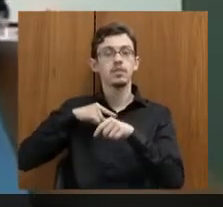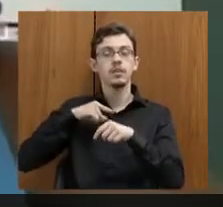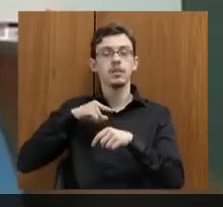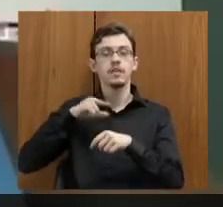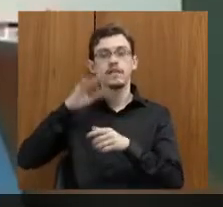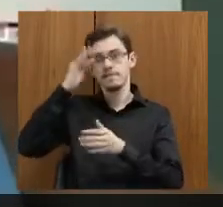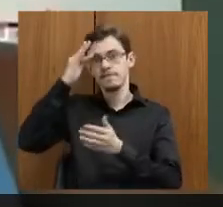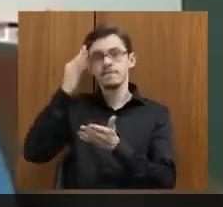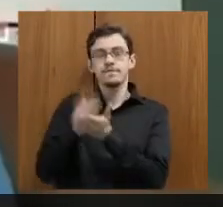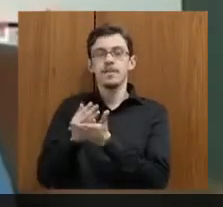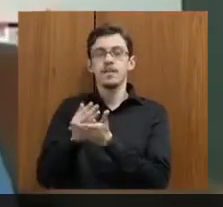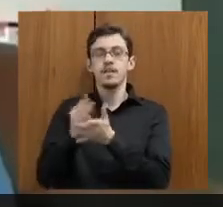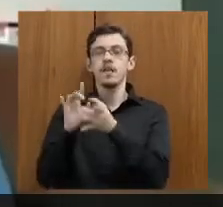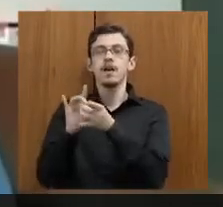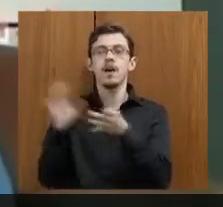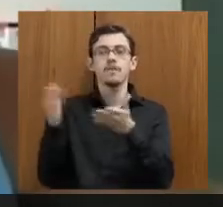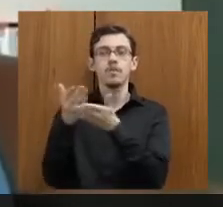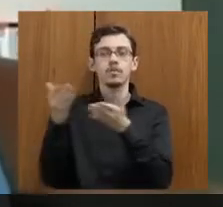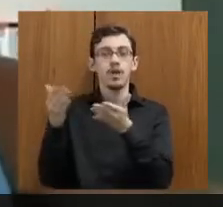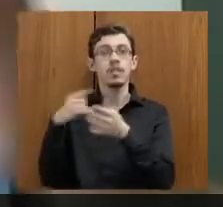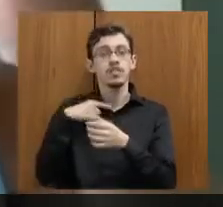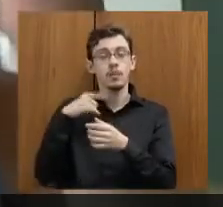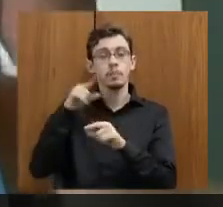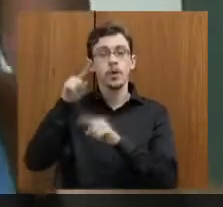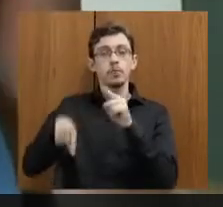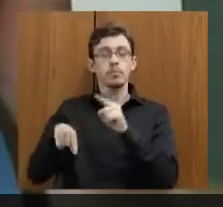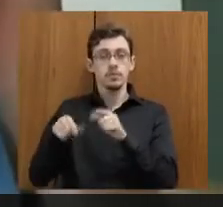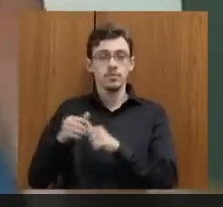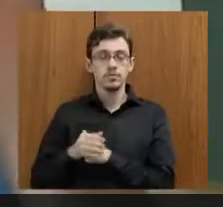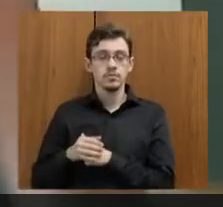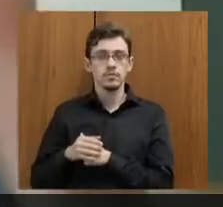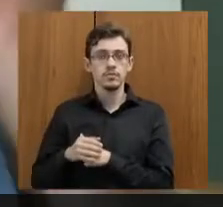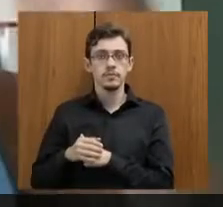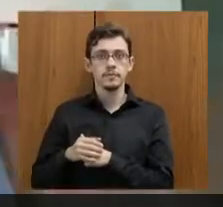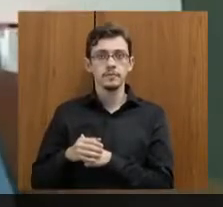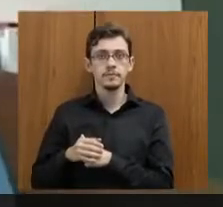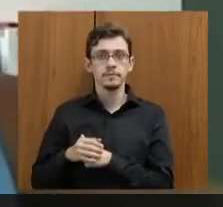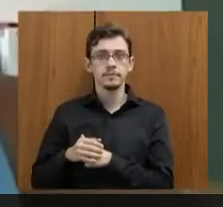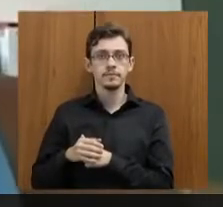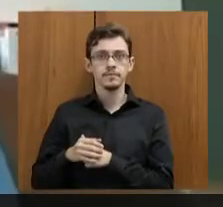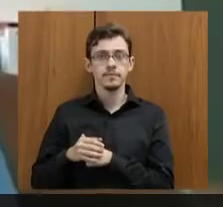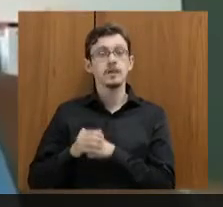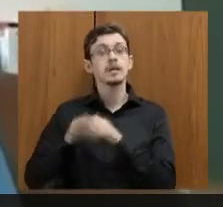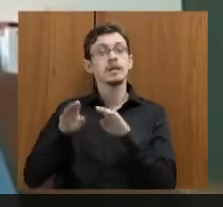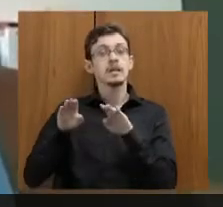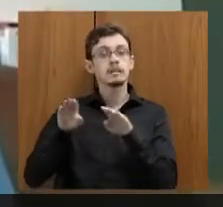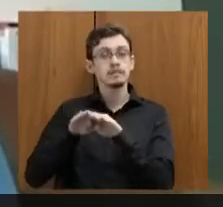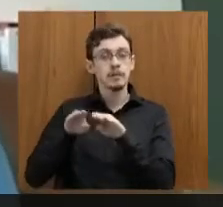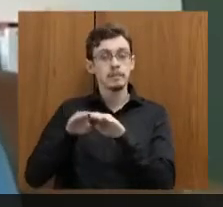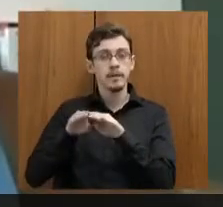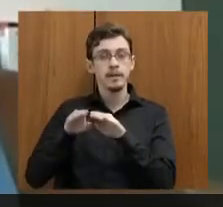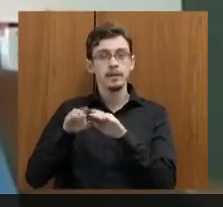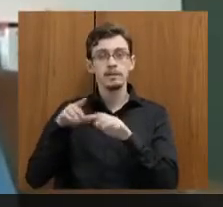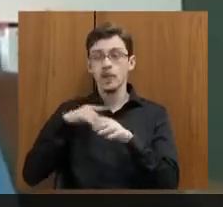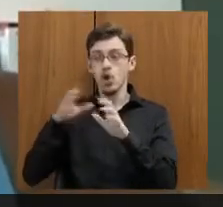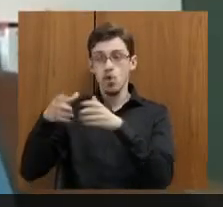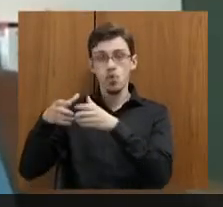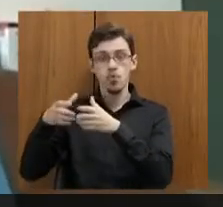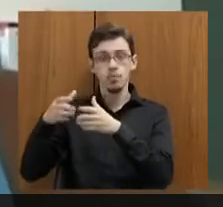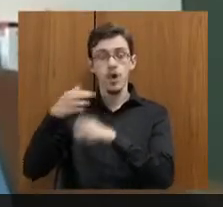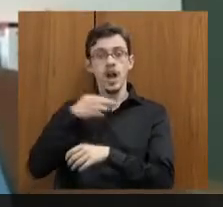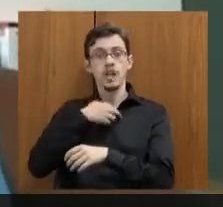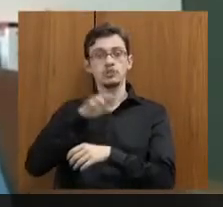não através de seus agentes dessas instituições como também através de particulares de grupos religiosos e é muito importante